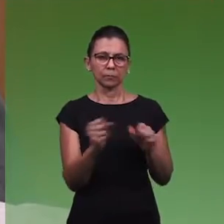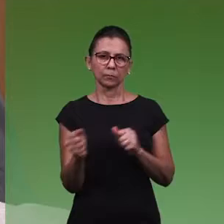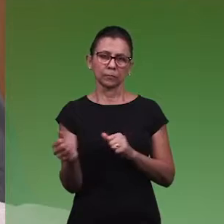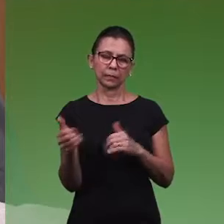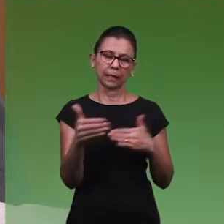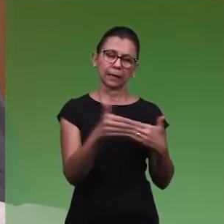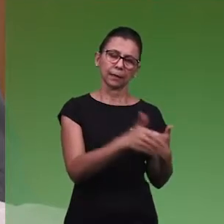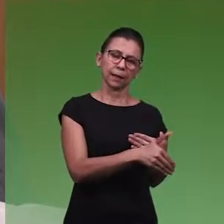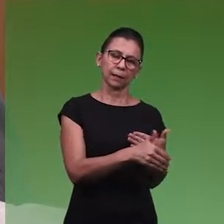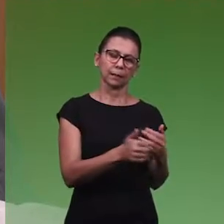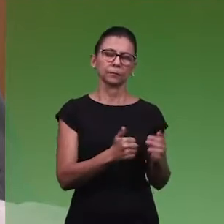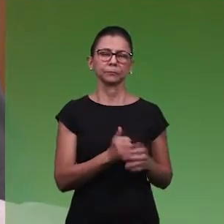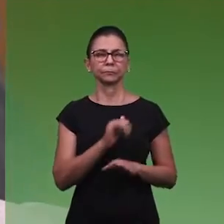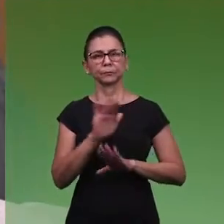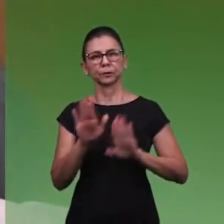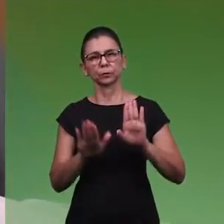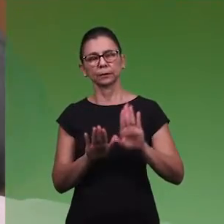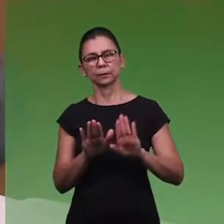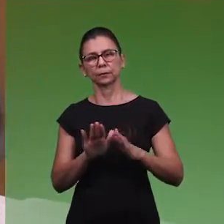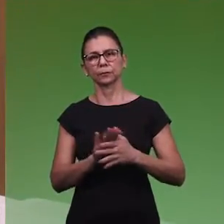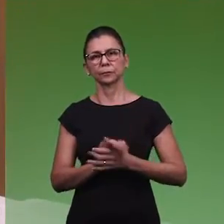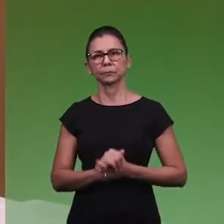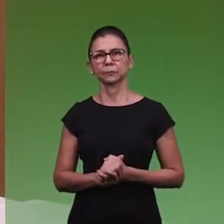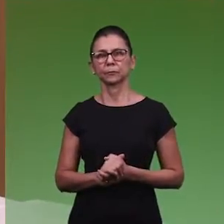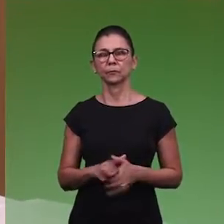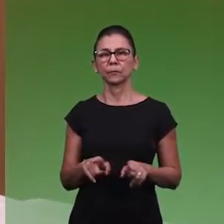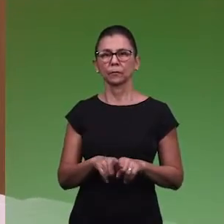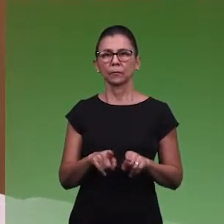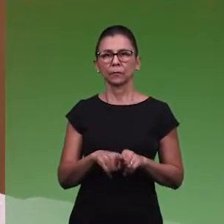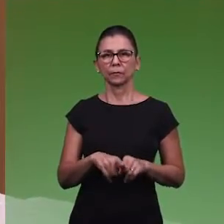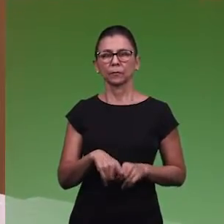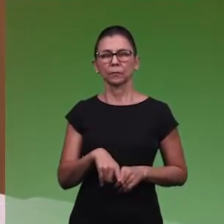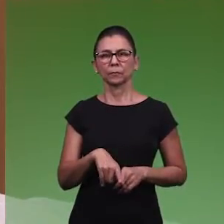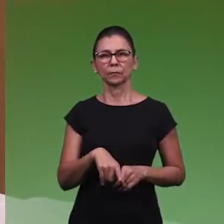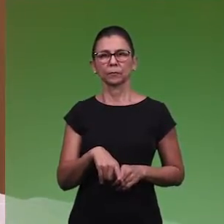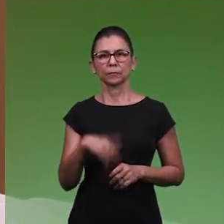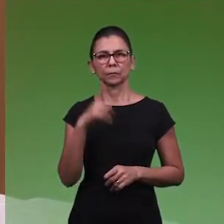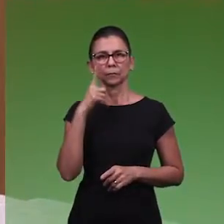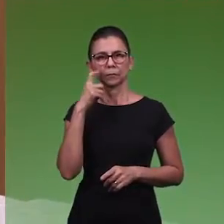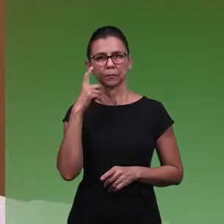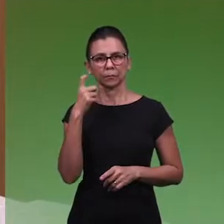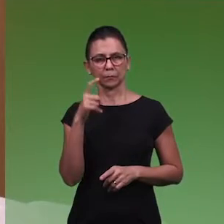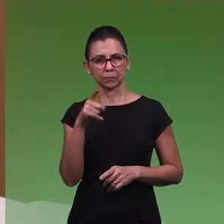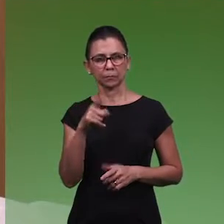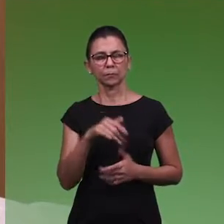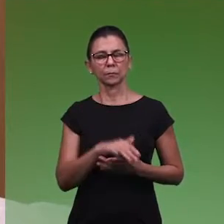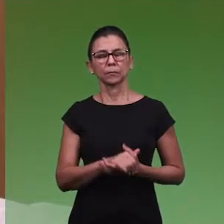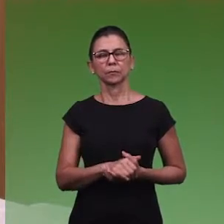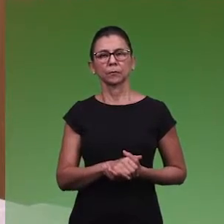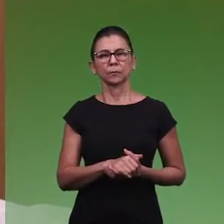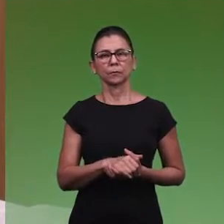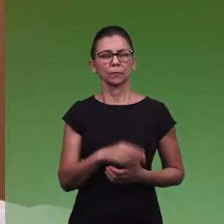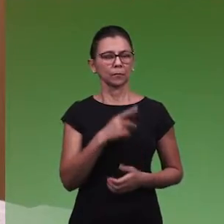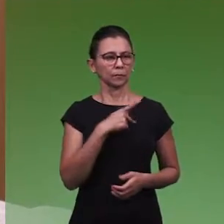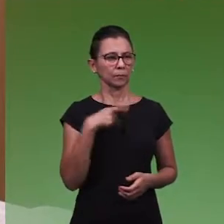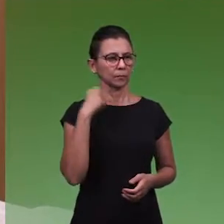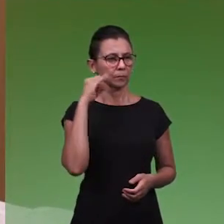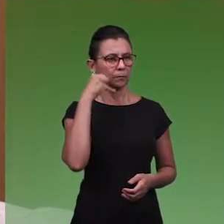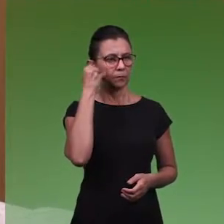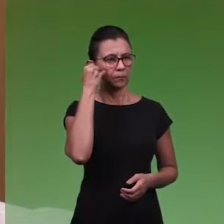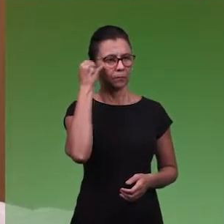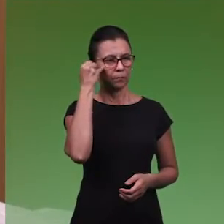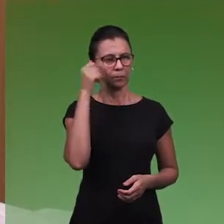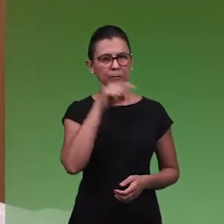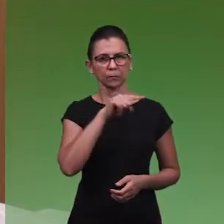muito grande que nós devemos ter. Uma outra observação, pastor Josias e os irmãos que nos assistem, porque quando